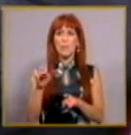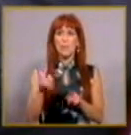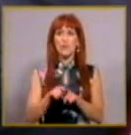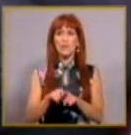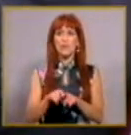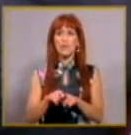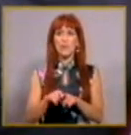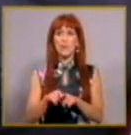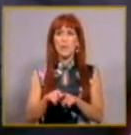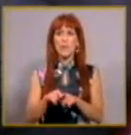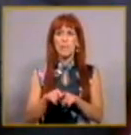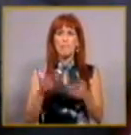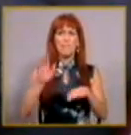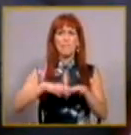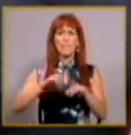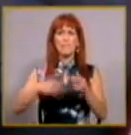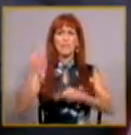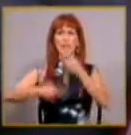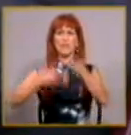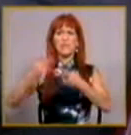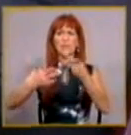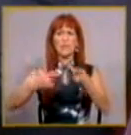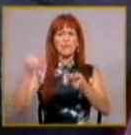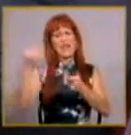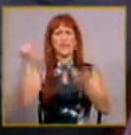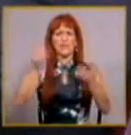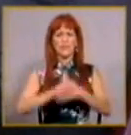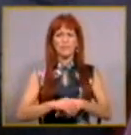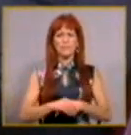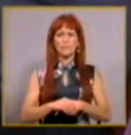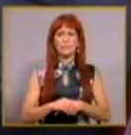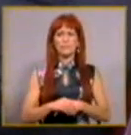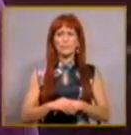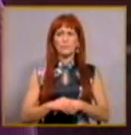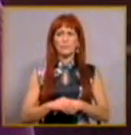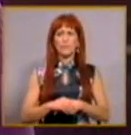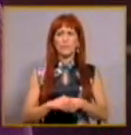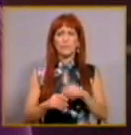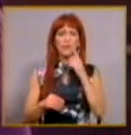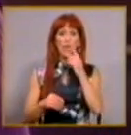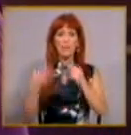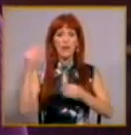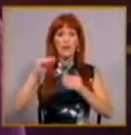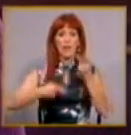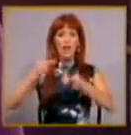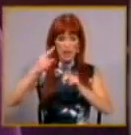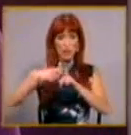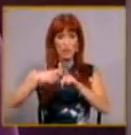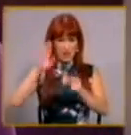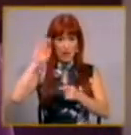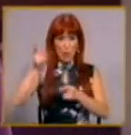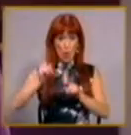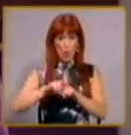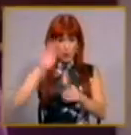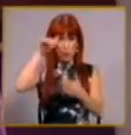Deixe-me terminar. Estava a chamar, era a consequência de uma avaliação negativa. Não tinha a certeza que já tinha sido assinada. E sabe qual é a consequência desta avaliação positiva? Sabe qual